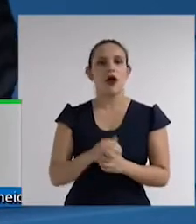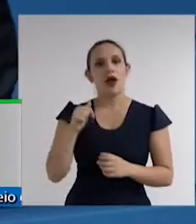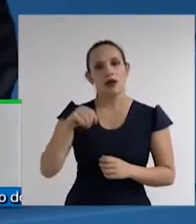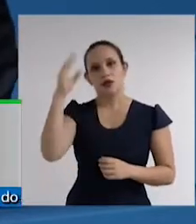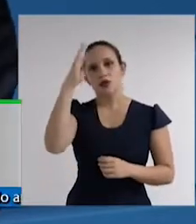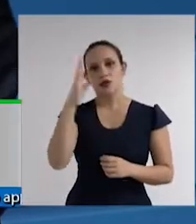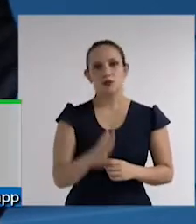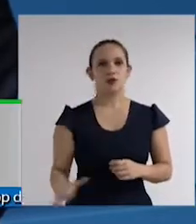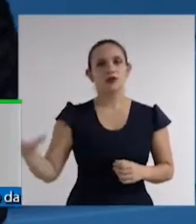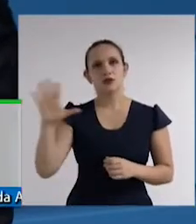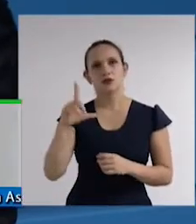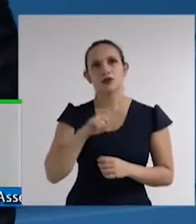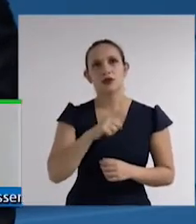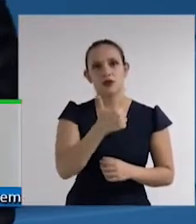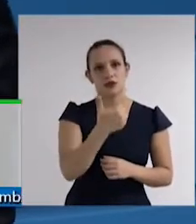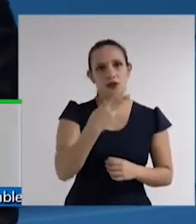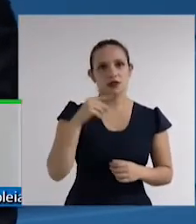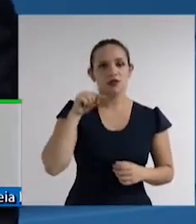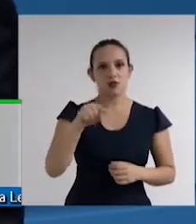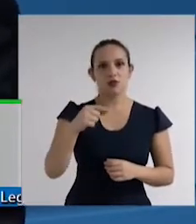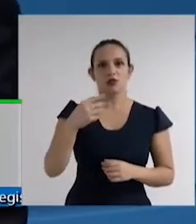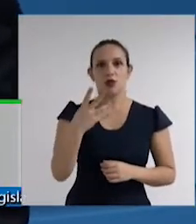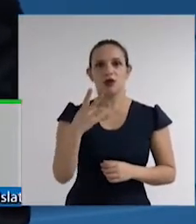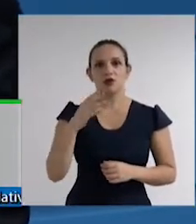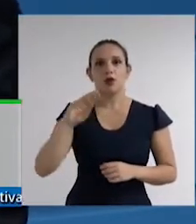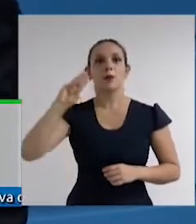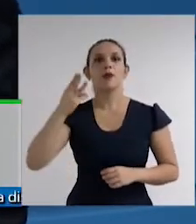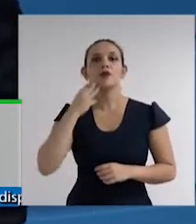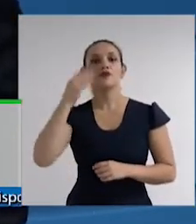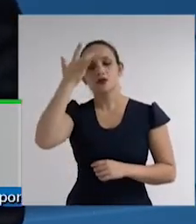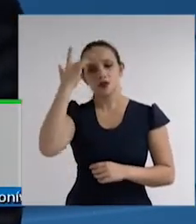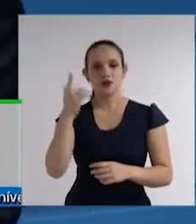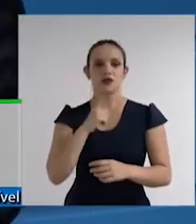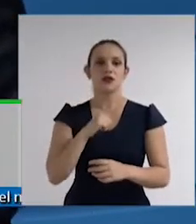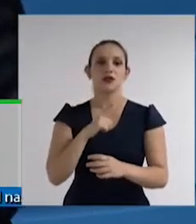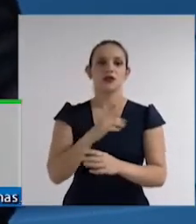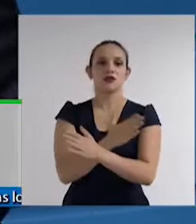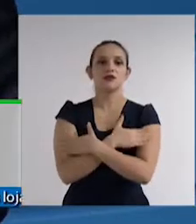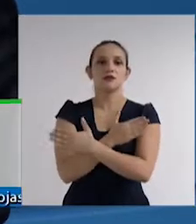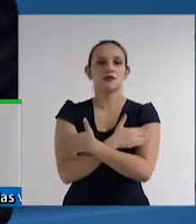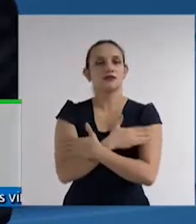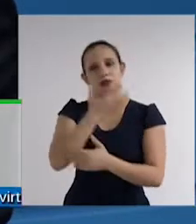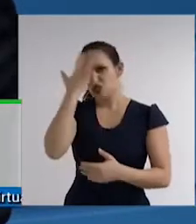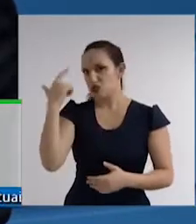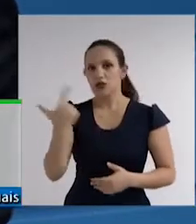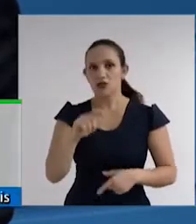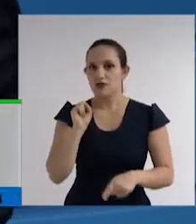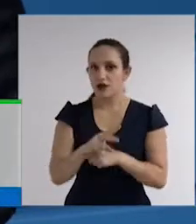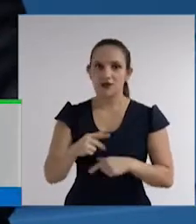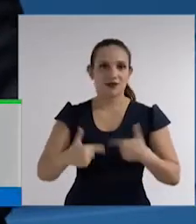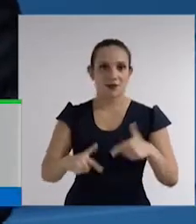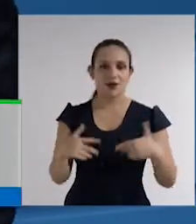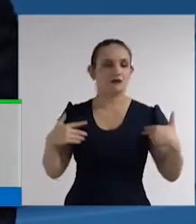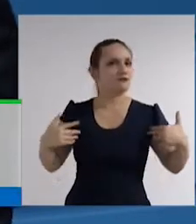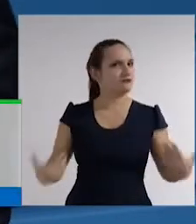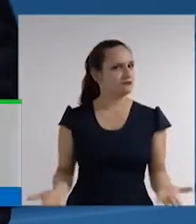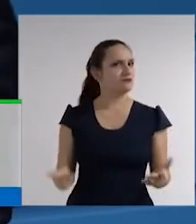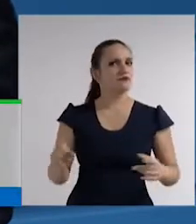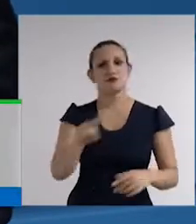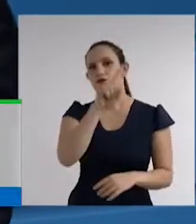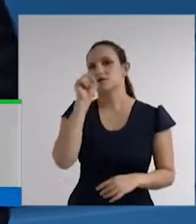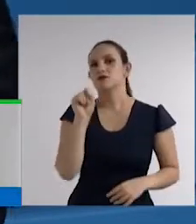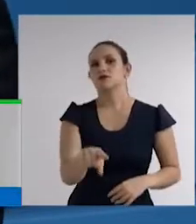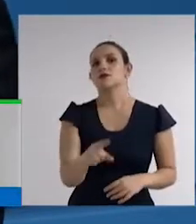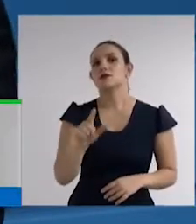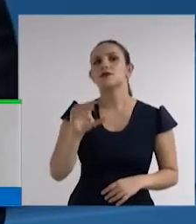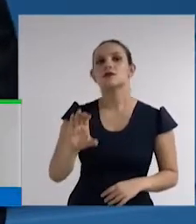Brasil 13,4 milhões de desempregados. São pessoas que não têm serviço. Então, é evidente